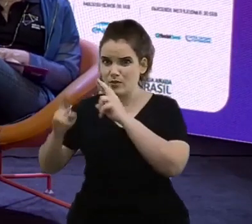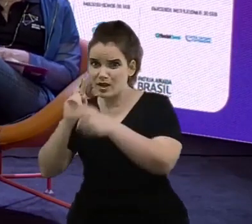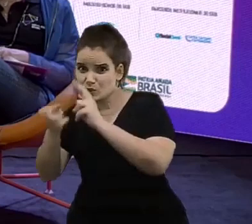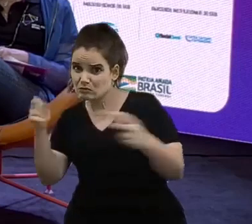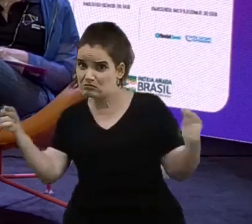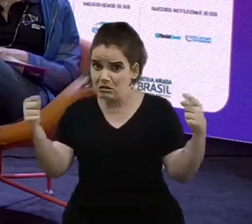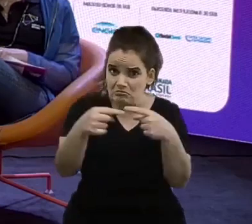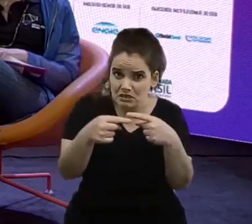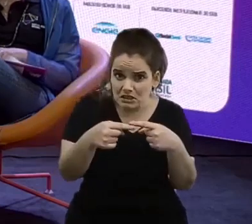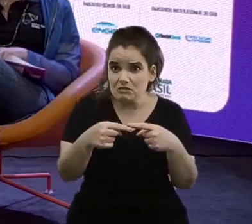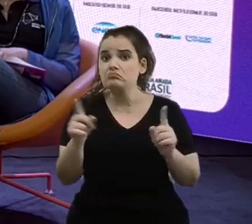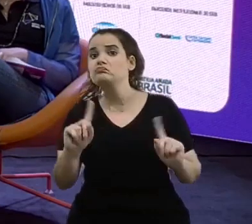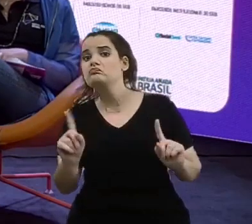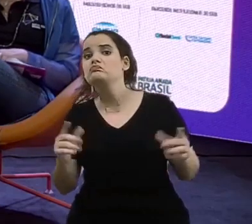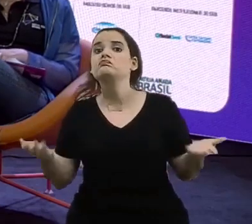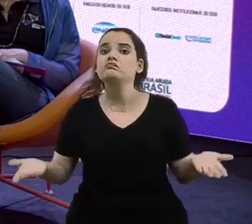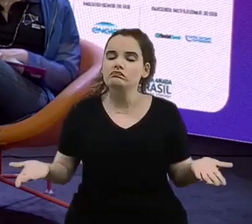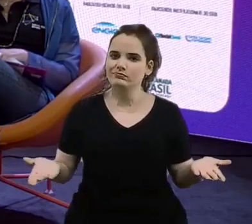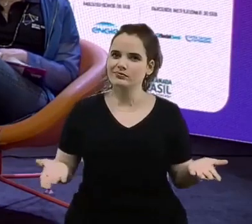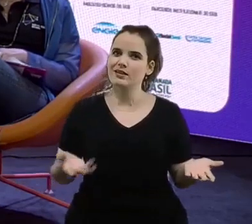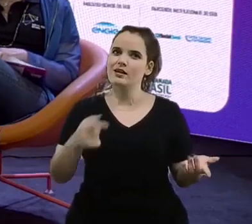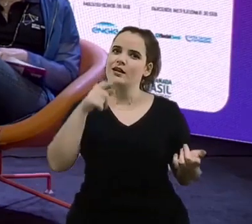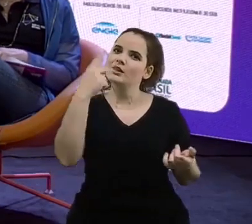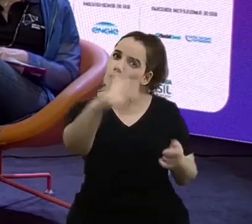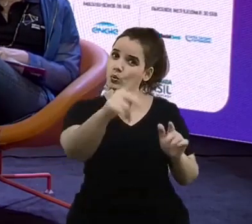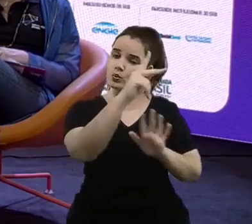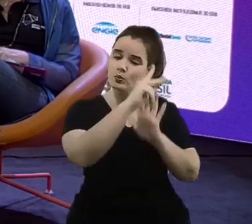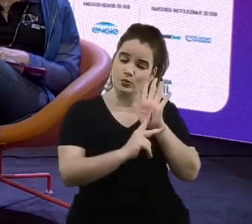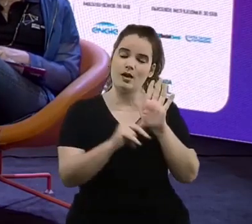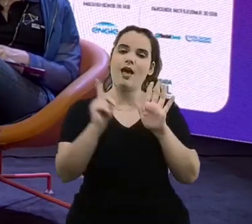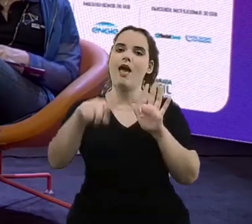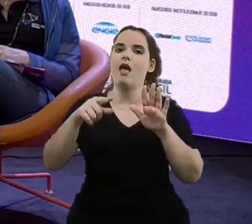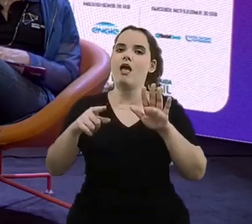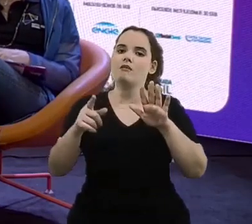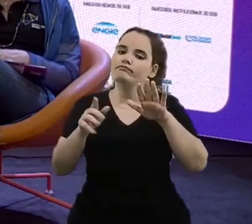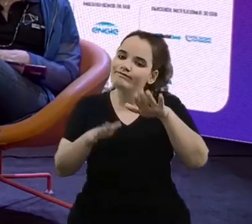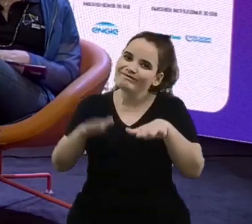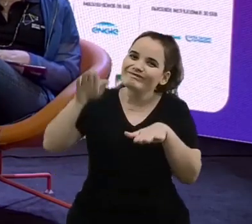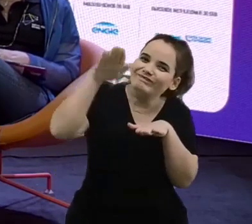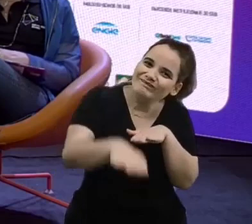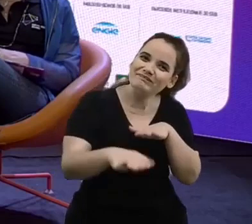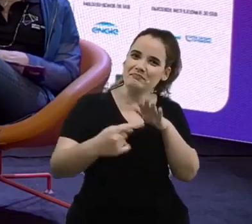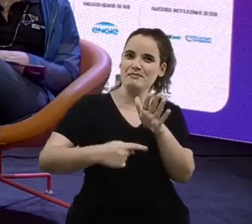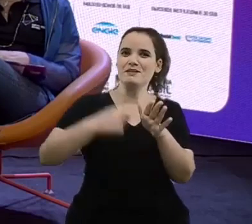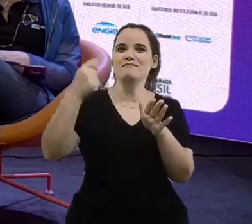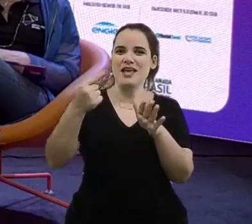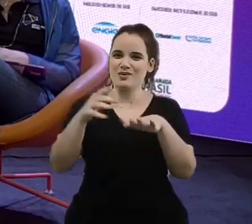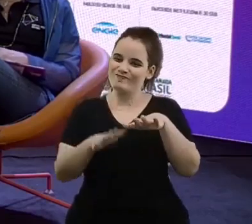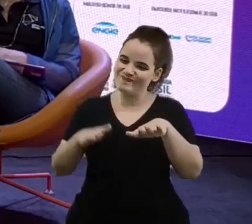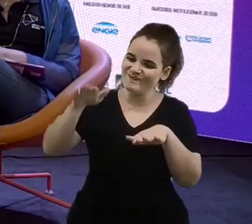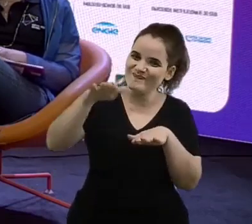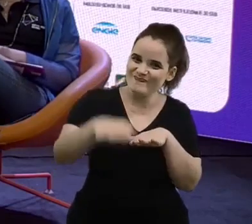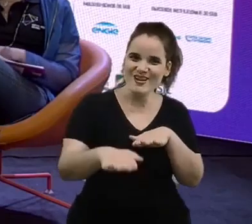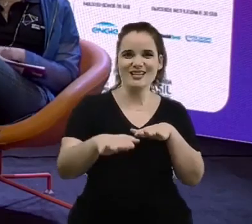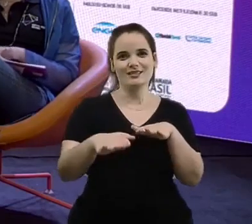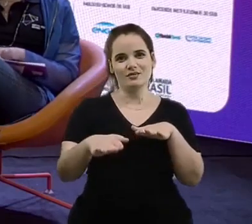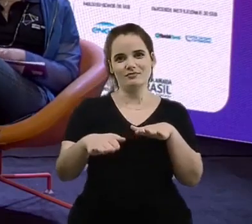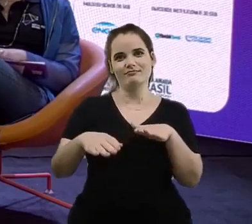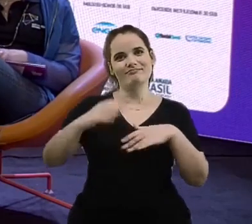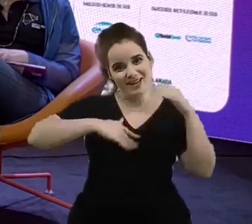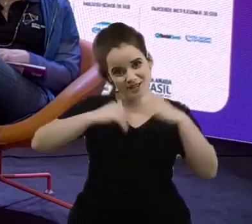Olha, parabéns, Heitor, parabéns para o time, né? Igual o Leandro destacou, é verdade, né? Assim, quem está aqui com a gente é o